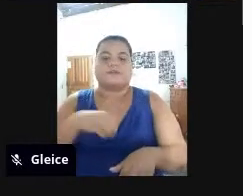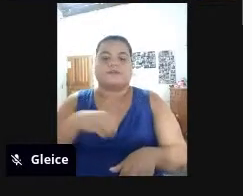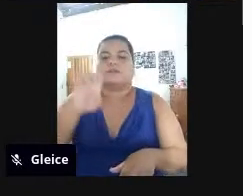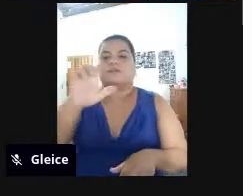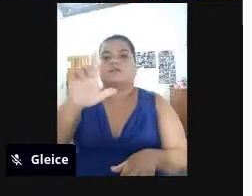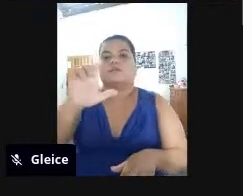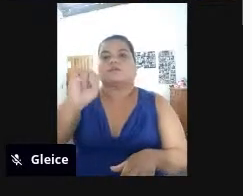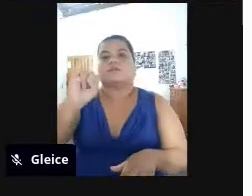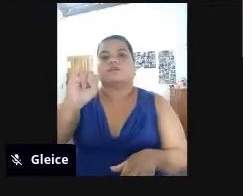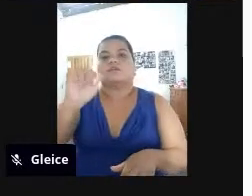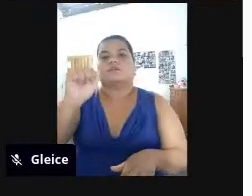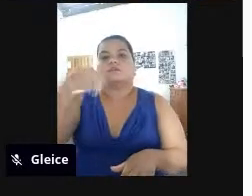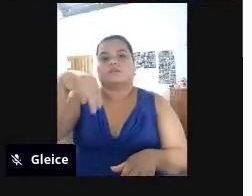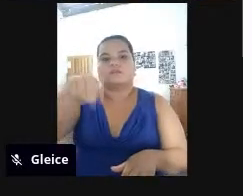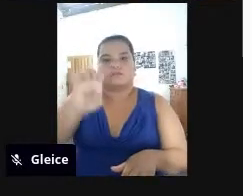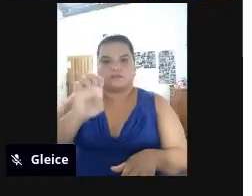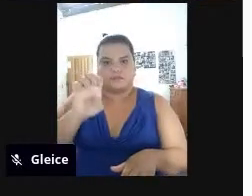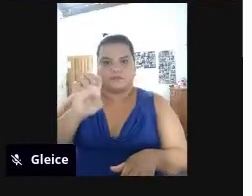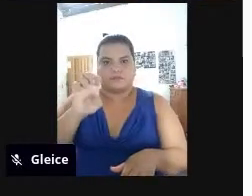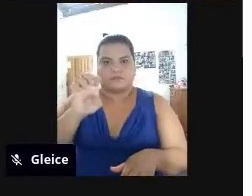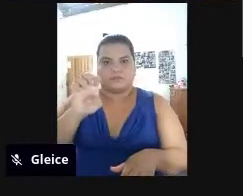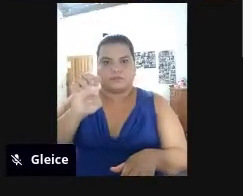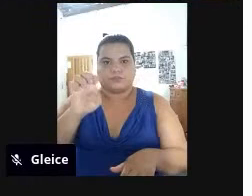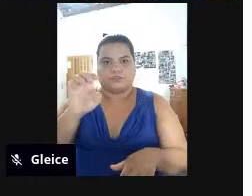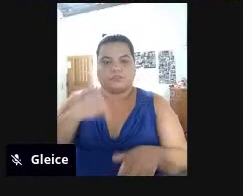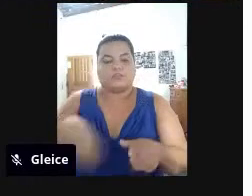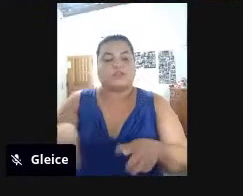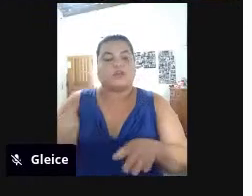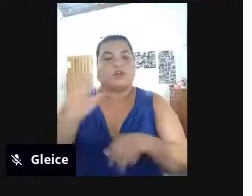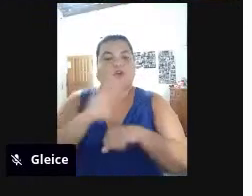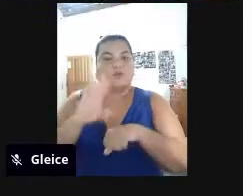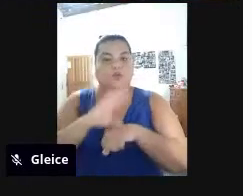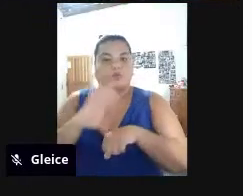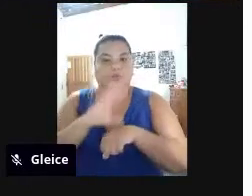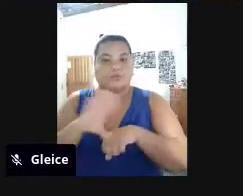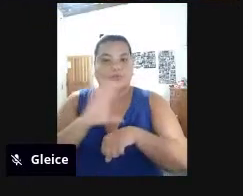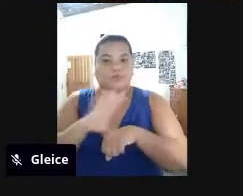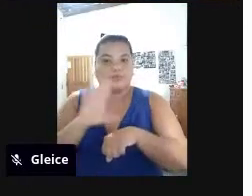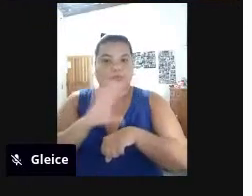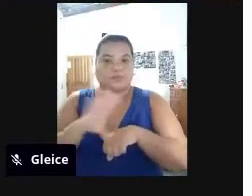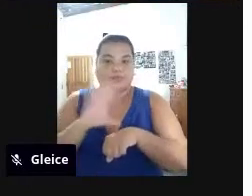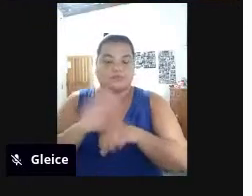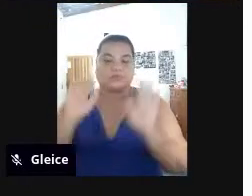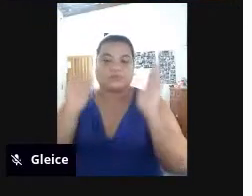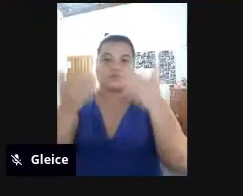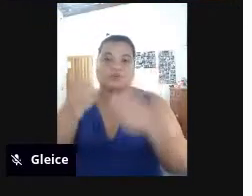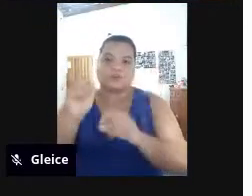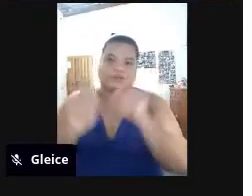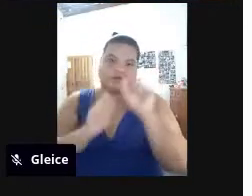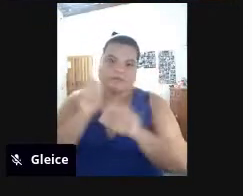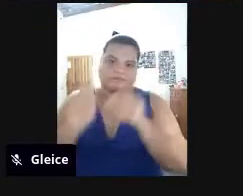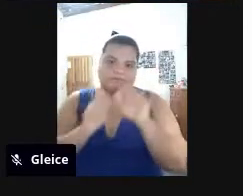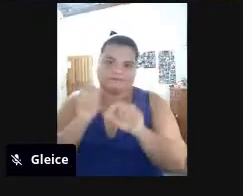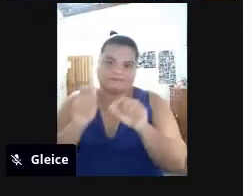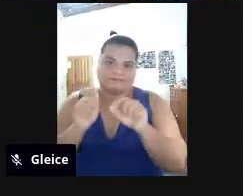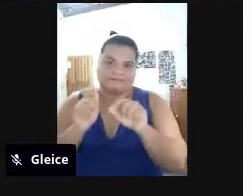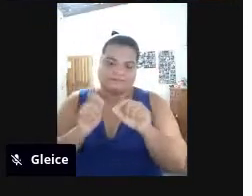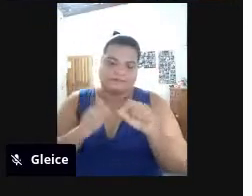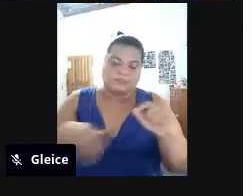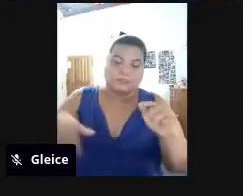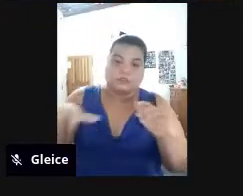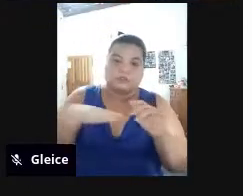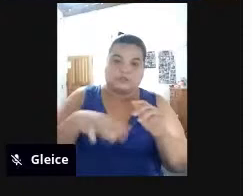mini curso sobre função hepática e que o foco, gente, é trabalhar os aspectos gerais e o manejo